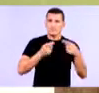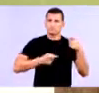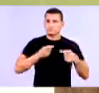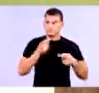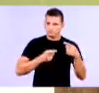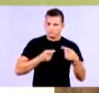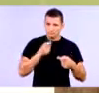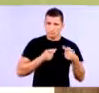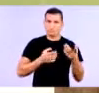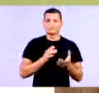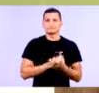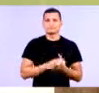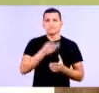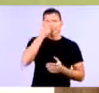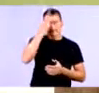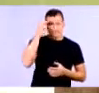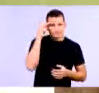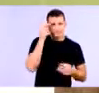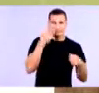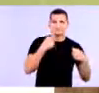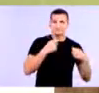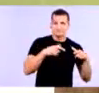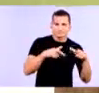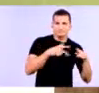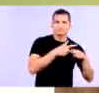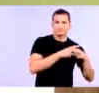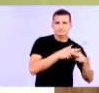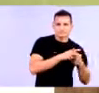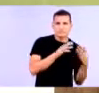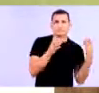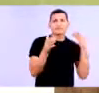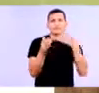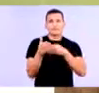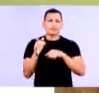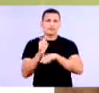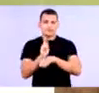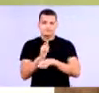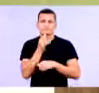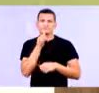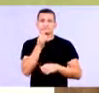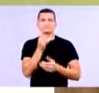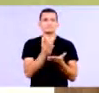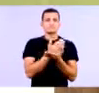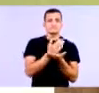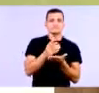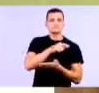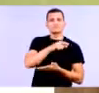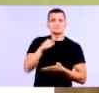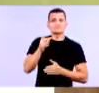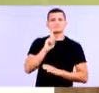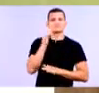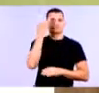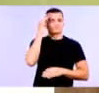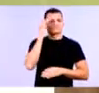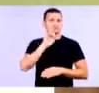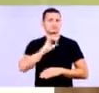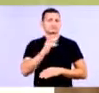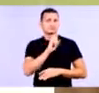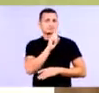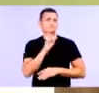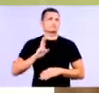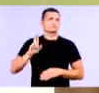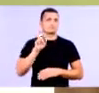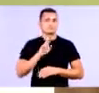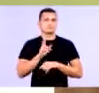a pessoa que cuida da manutenção do prédio até o gerente, se um deles não entende ou não aplica a